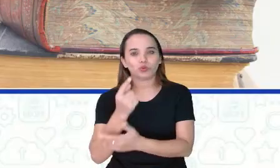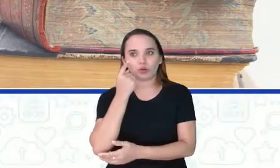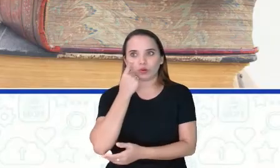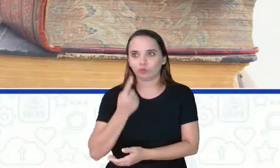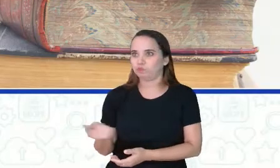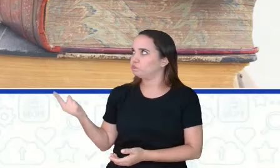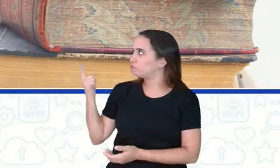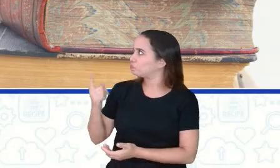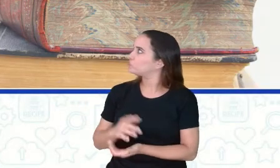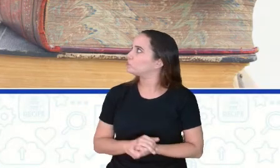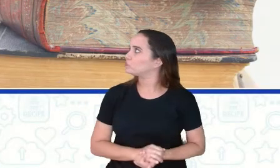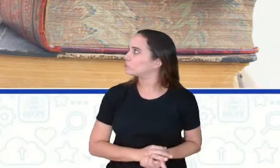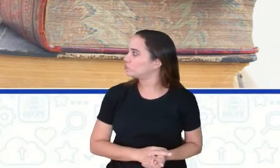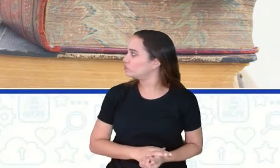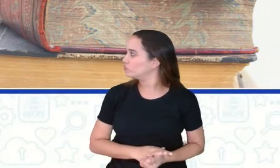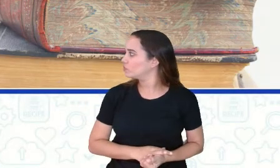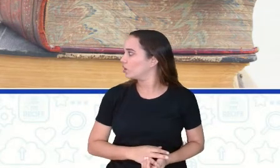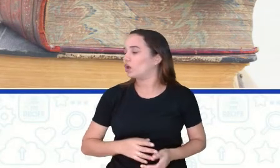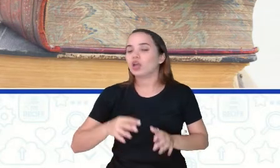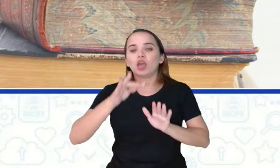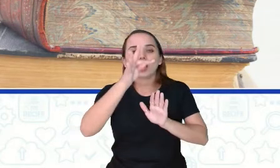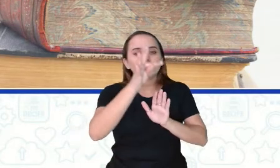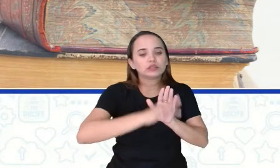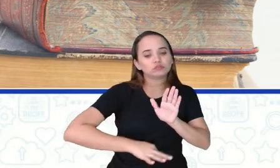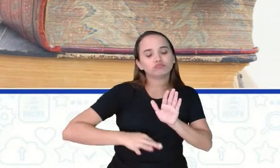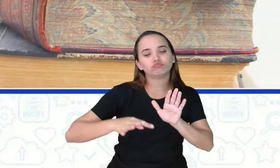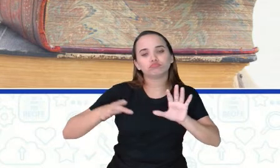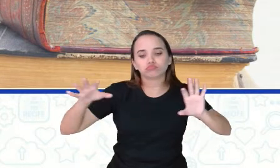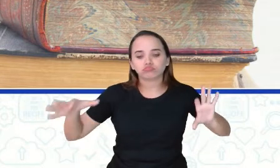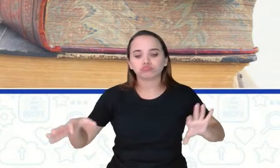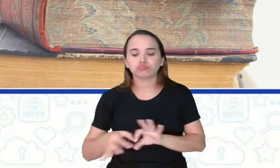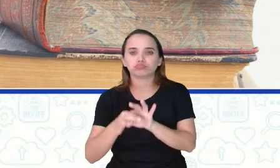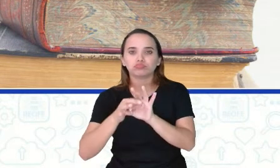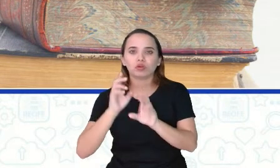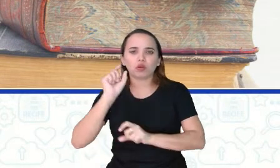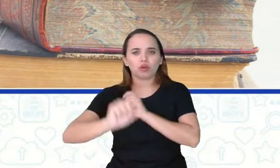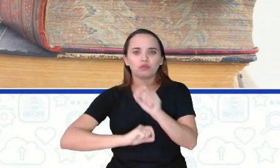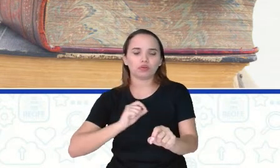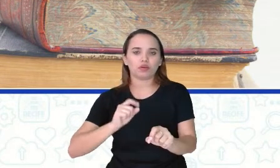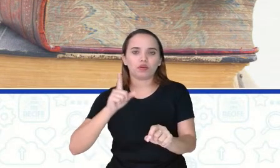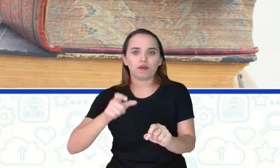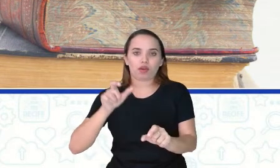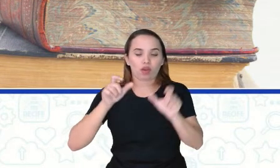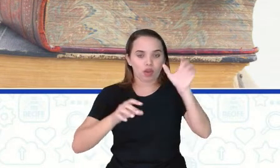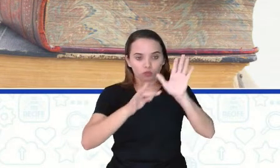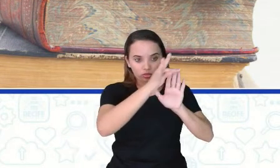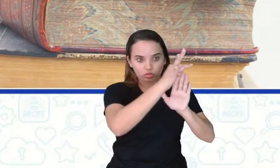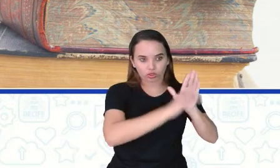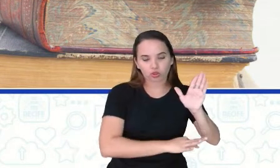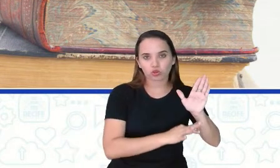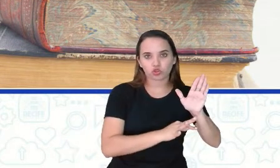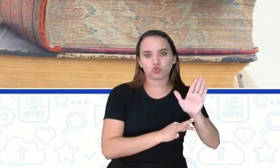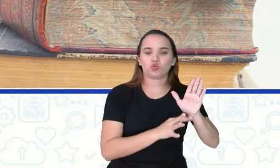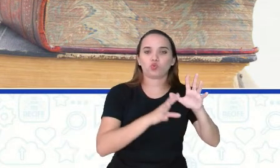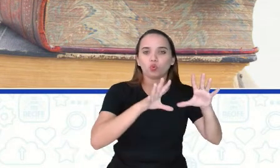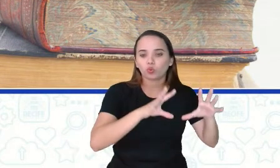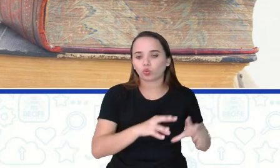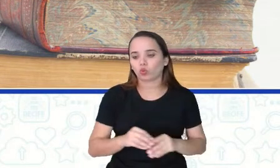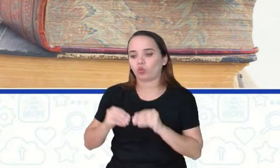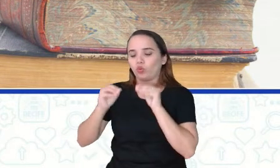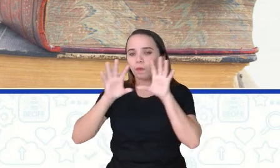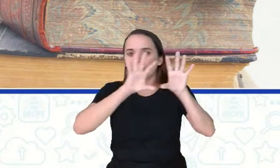A intertextualidade nada mais é do que a presença textual de elementos semânticos e